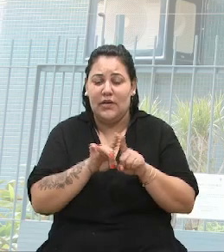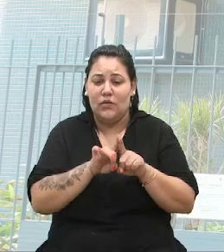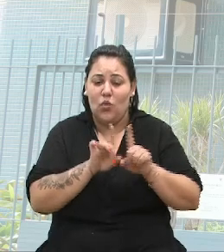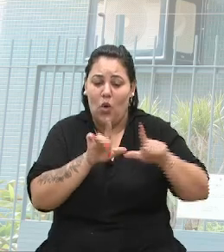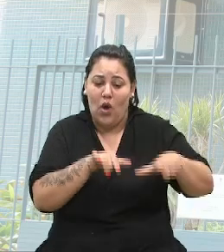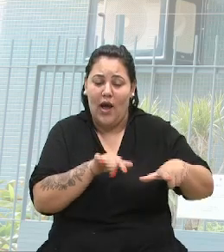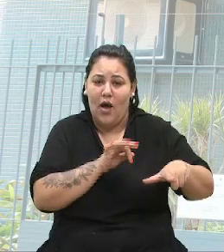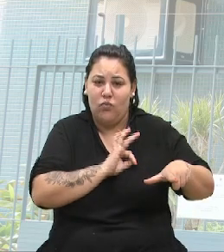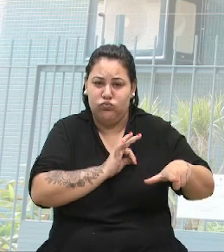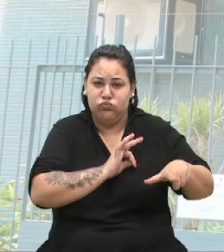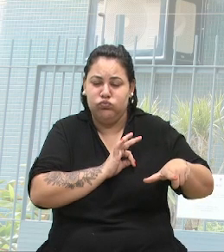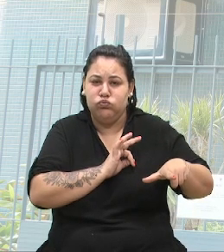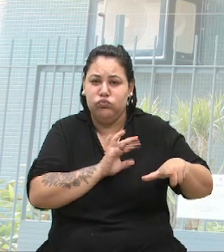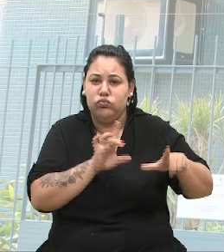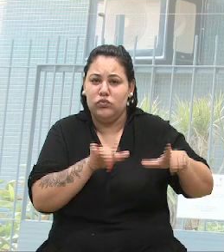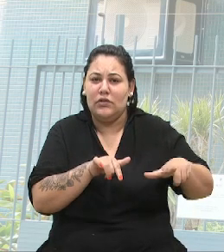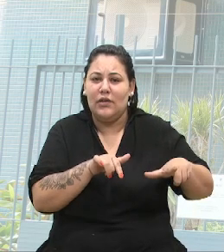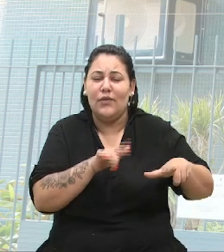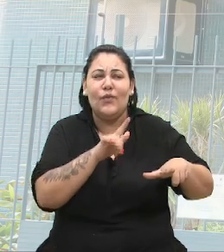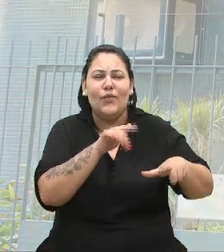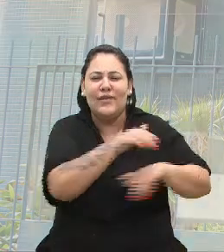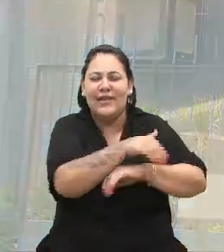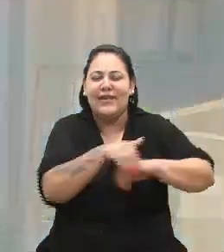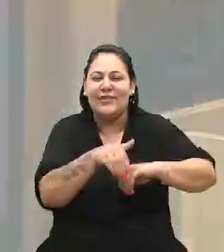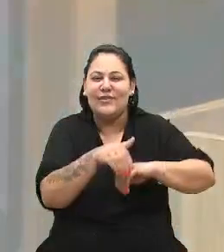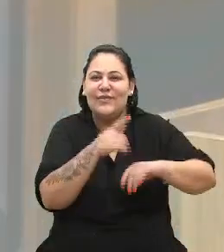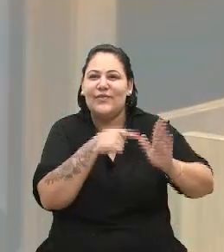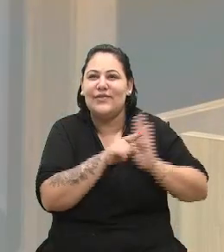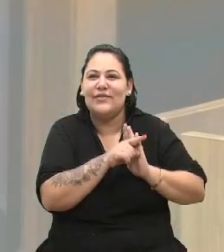Luciano, qual é o endereço da nossa delegacia aqui?